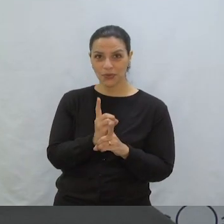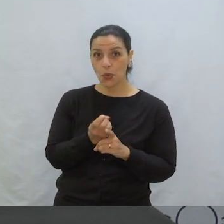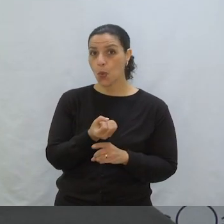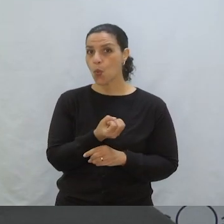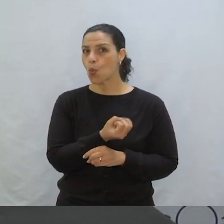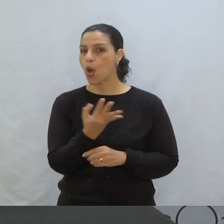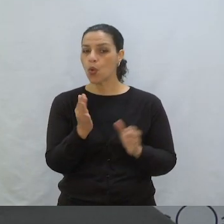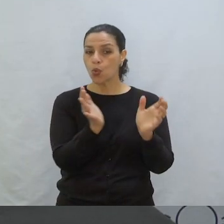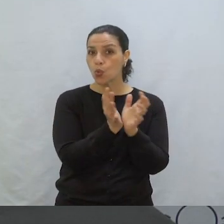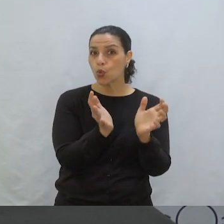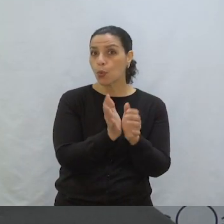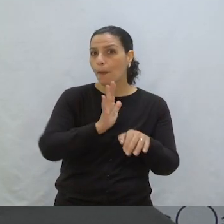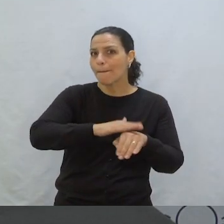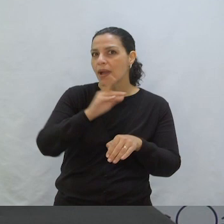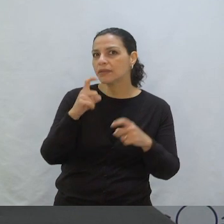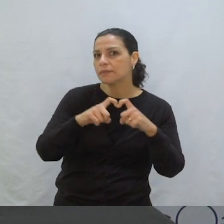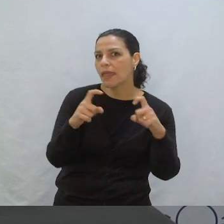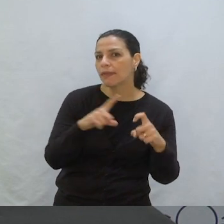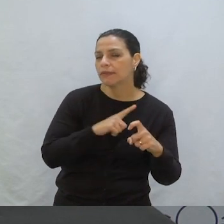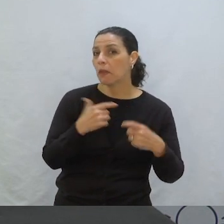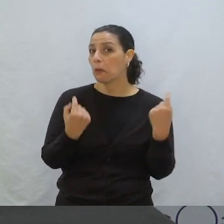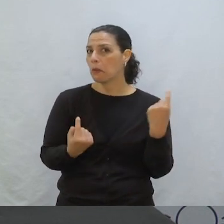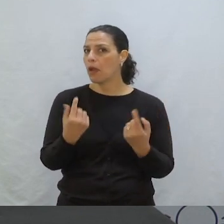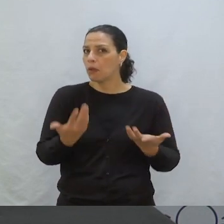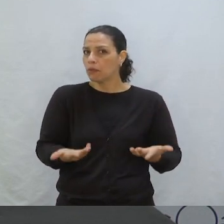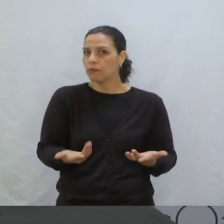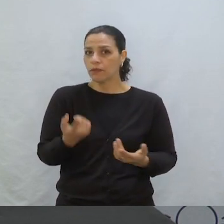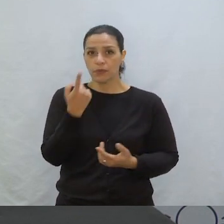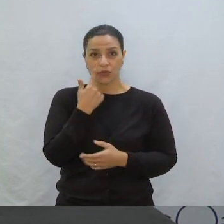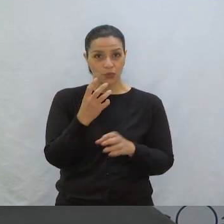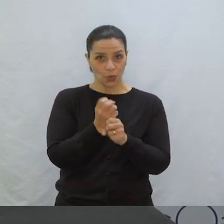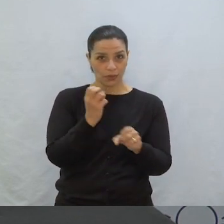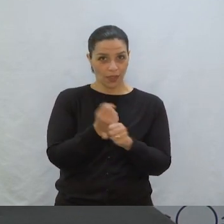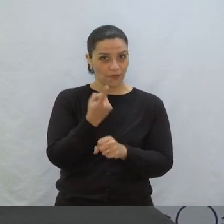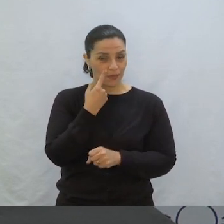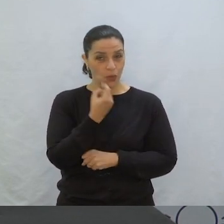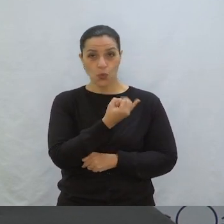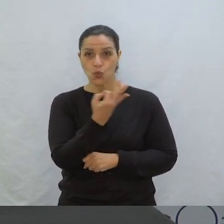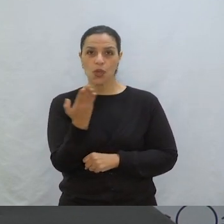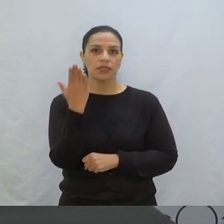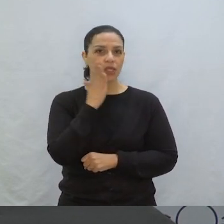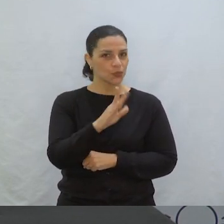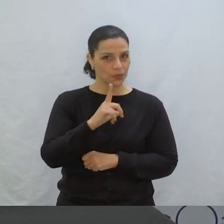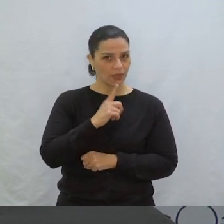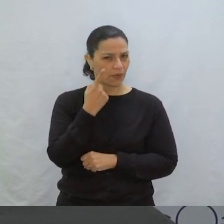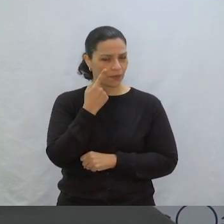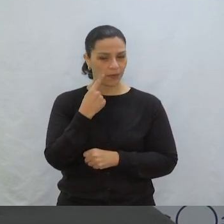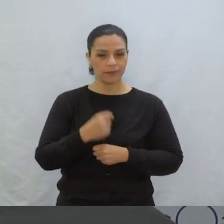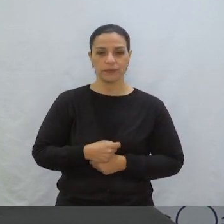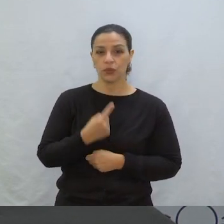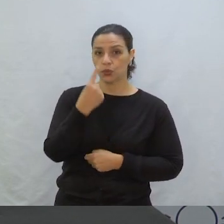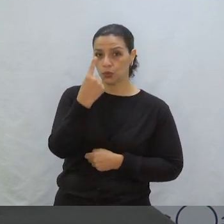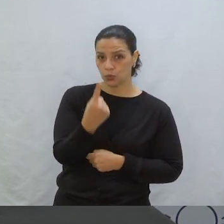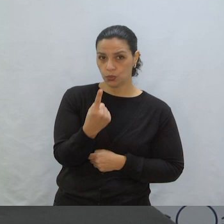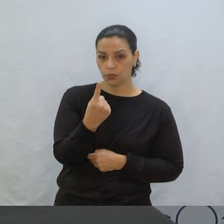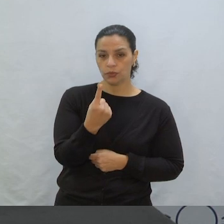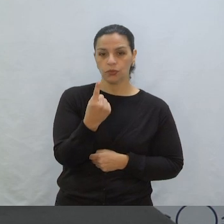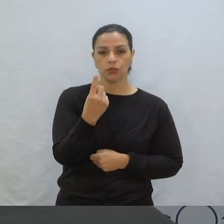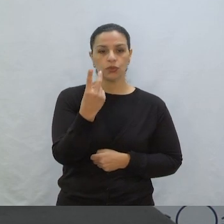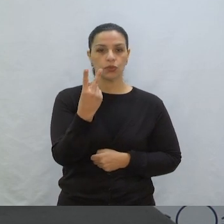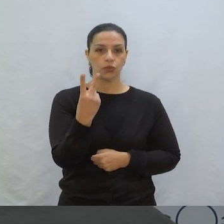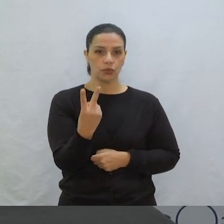Conseguiu descobrir qual é o grupo que tem mais meias? Vamos contar? Vamos ver quantas meias nós temos no grupo azul?